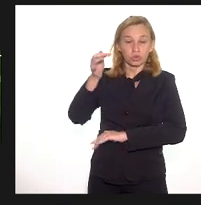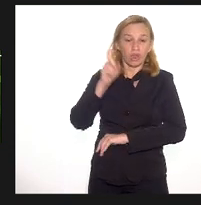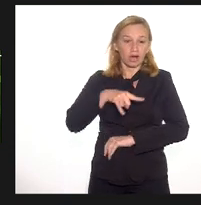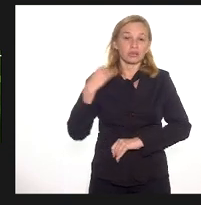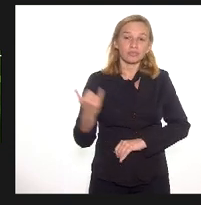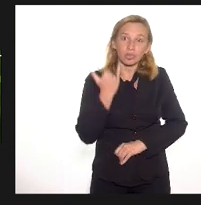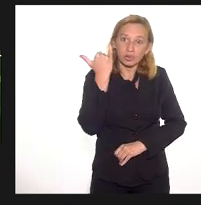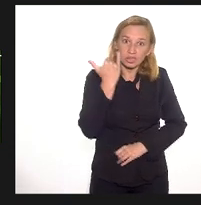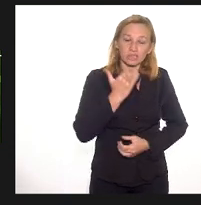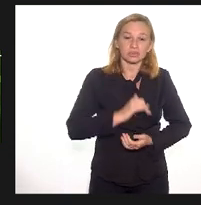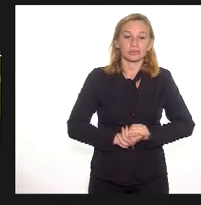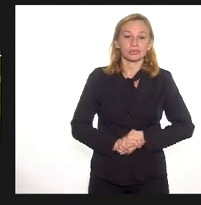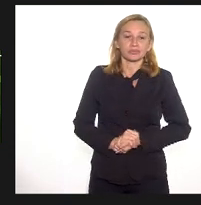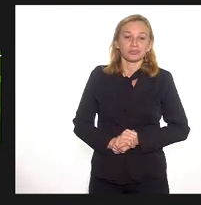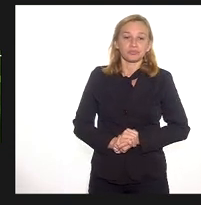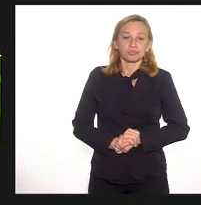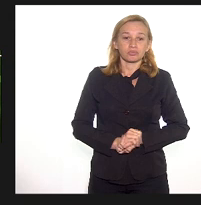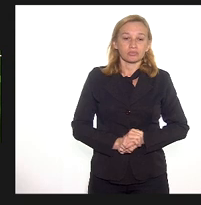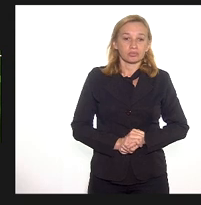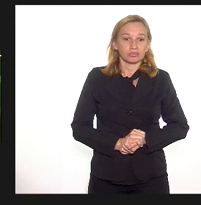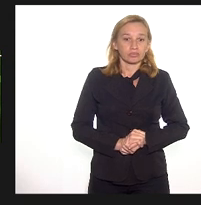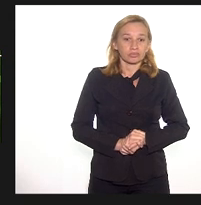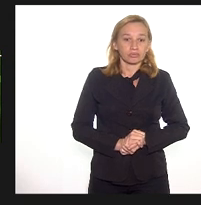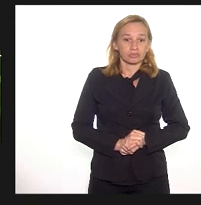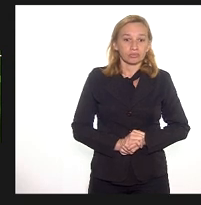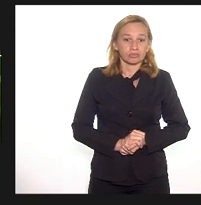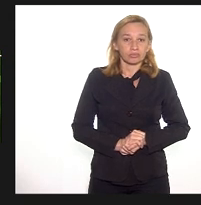importante notar que,